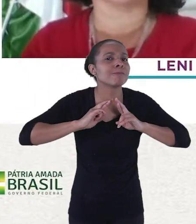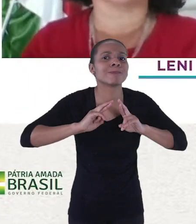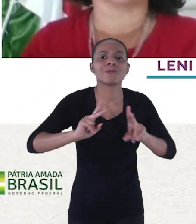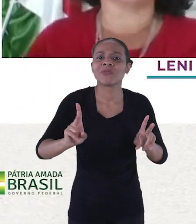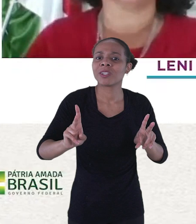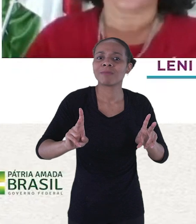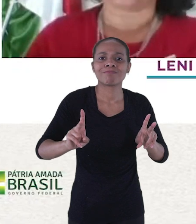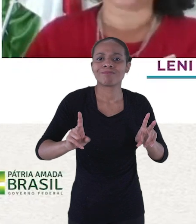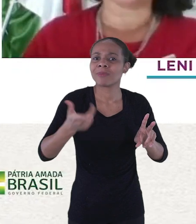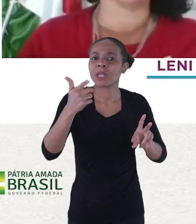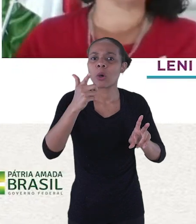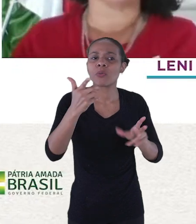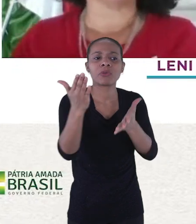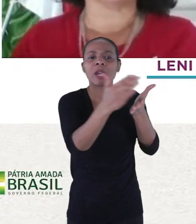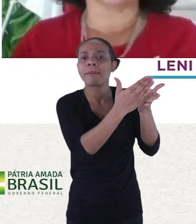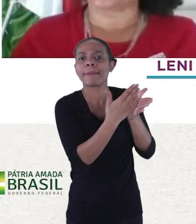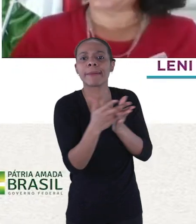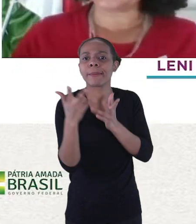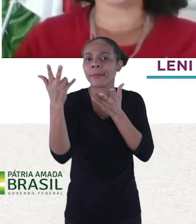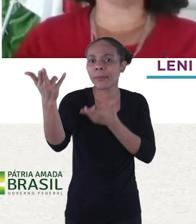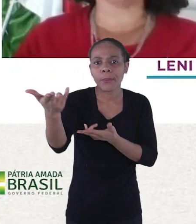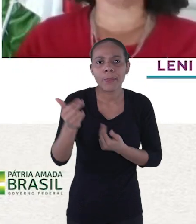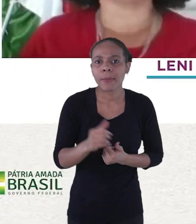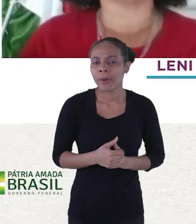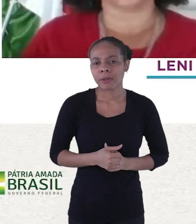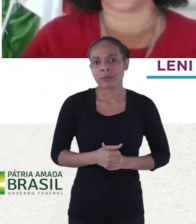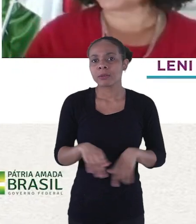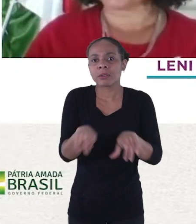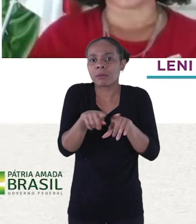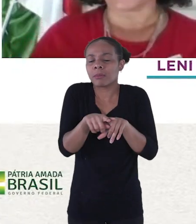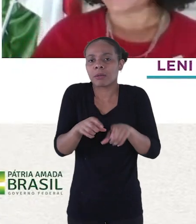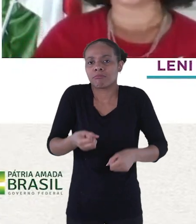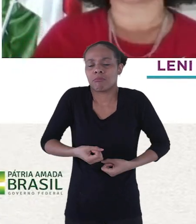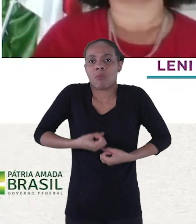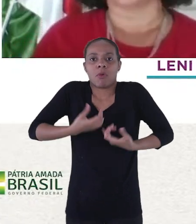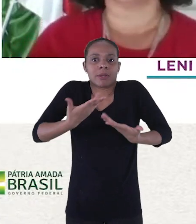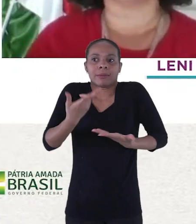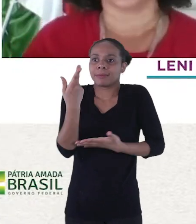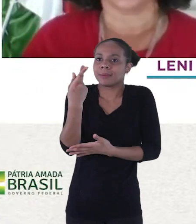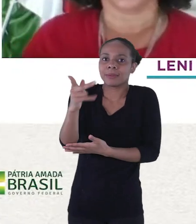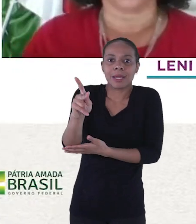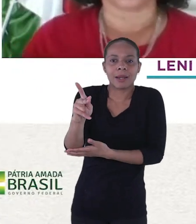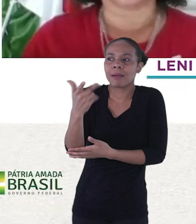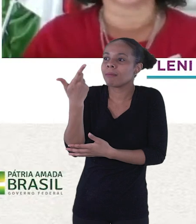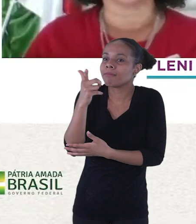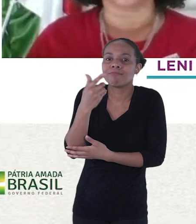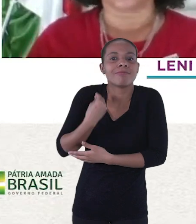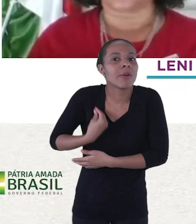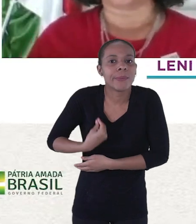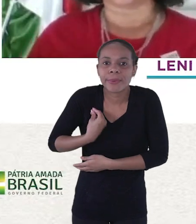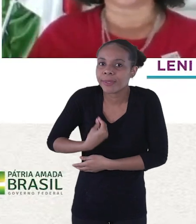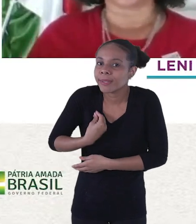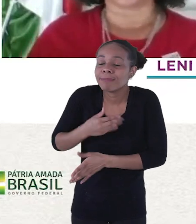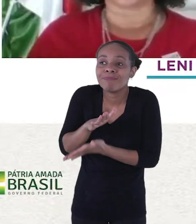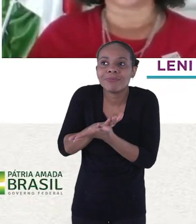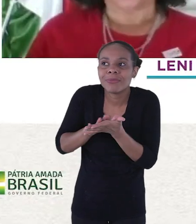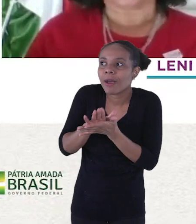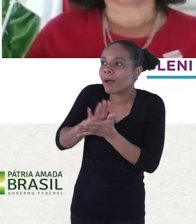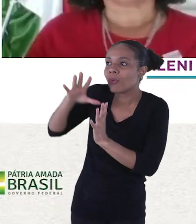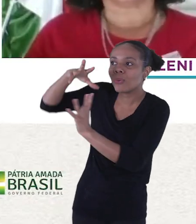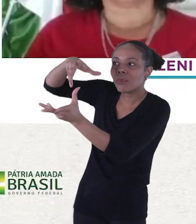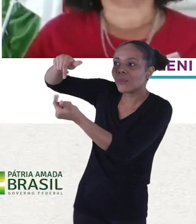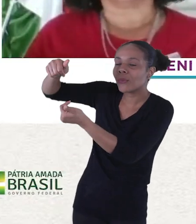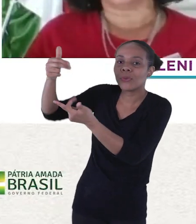relato semelhante ao dela, a produção de poesia dela é singular também, nós não temos nada semelhante ao que Carolina